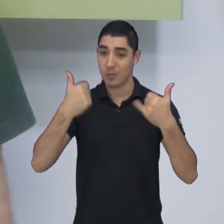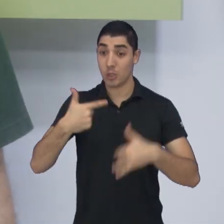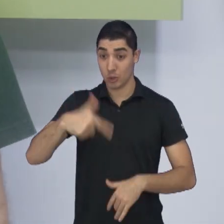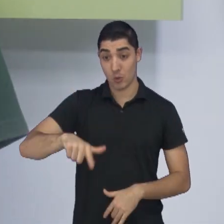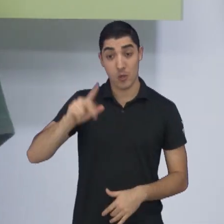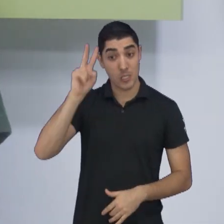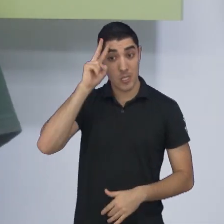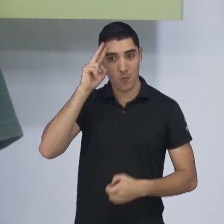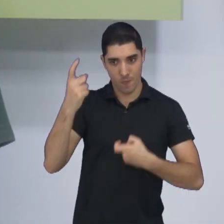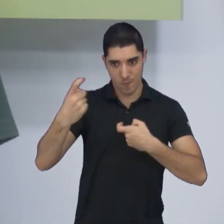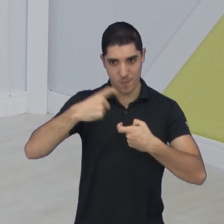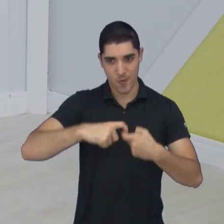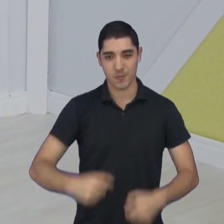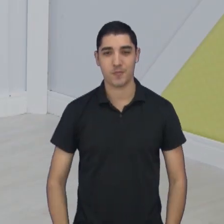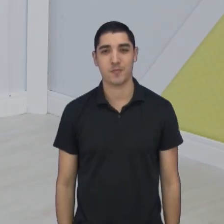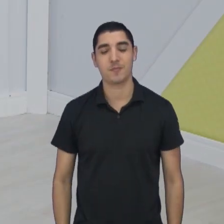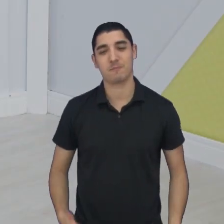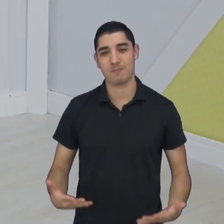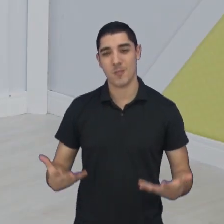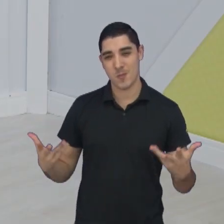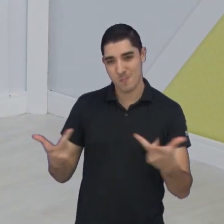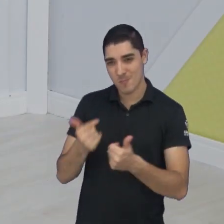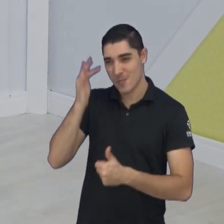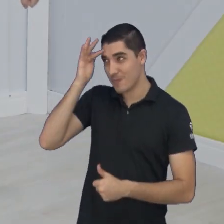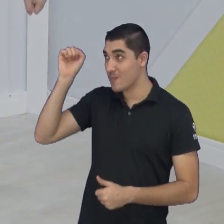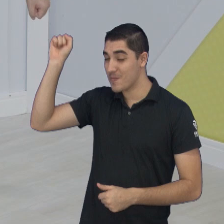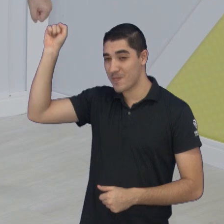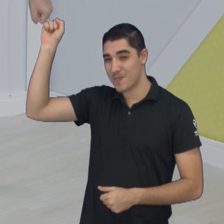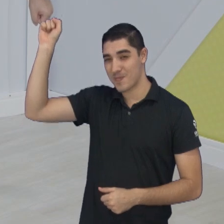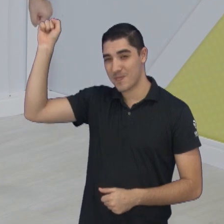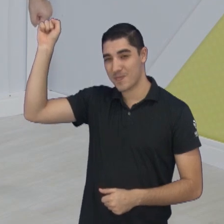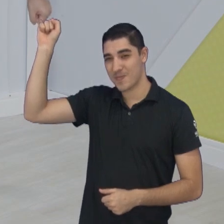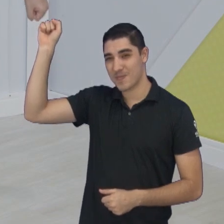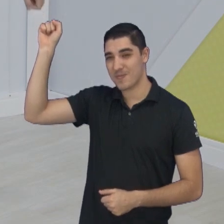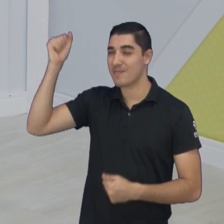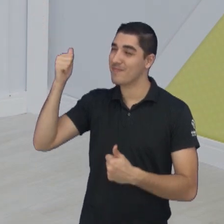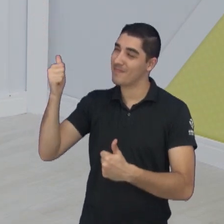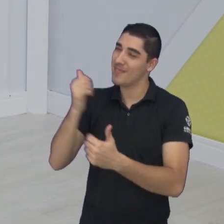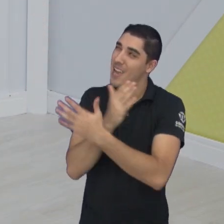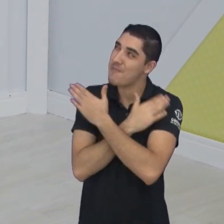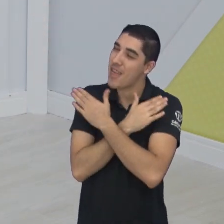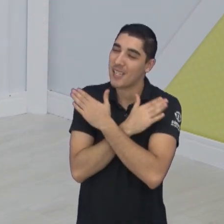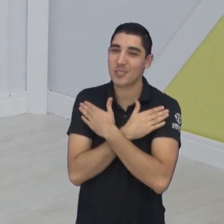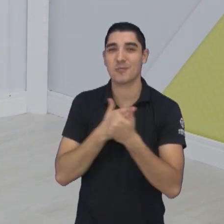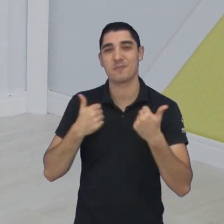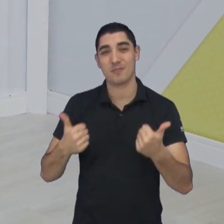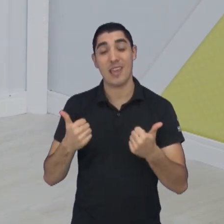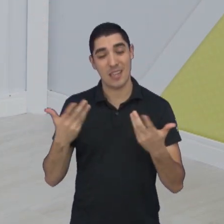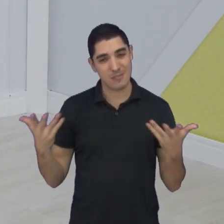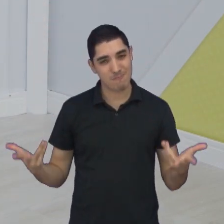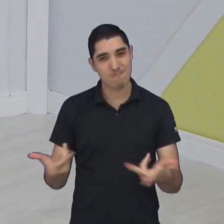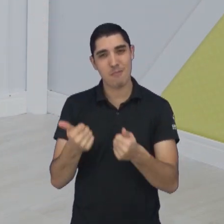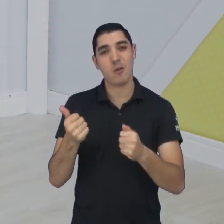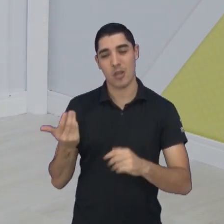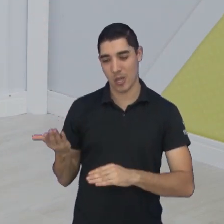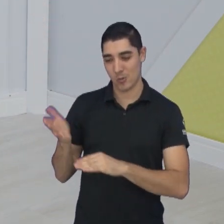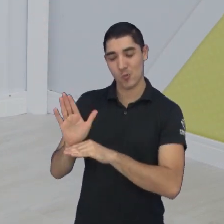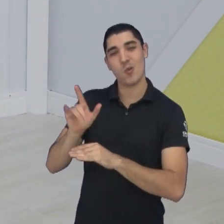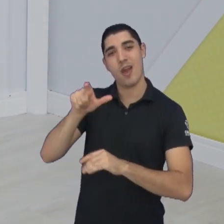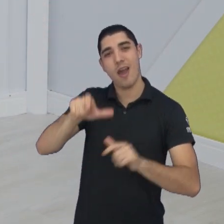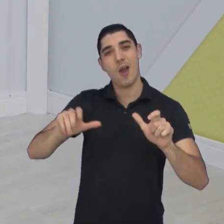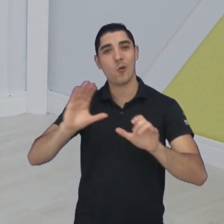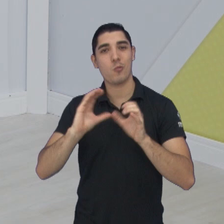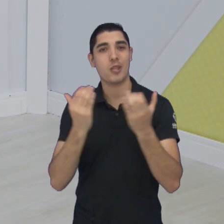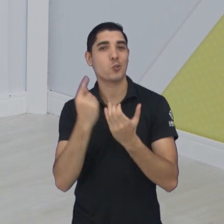estaremos de volta novamente. Maravilha. Luizão, aquele abraço, hein? Obrigado mais uma vez. Luizão sempre abrilhantando o nosso Hora do Esporte, levando a informação para